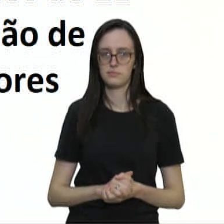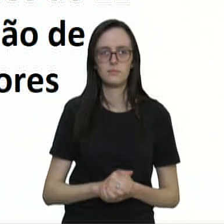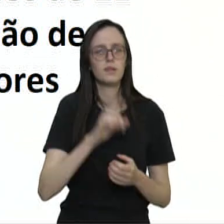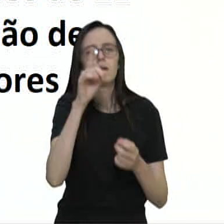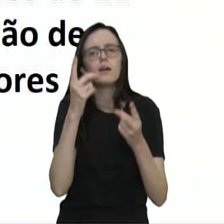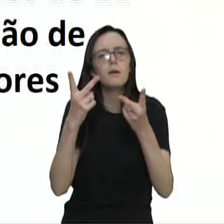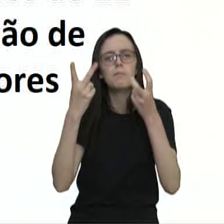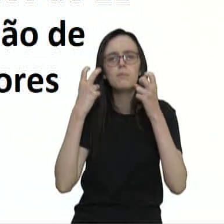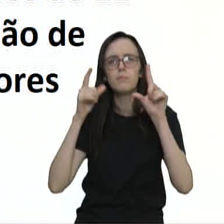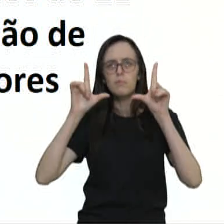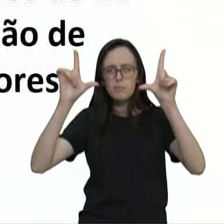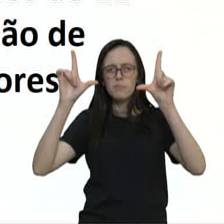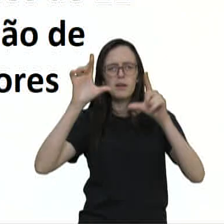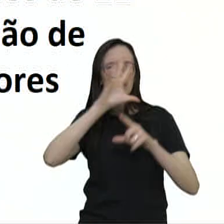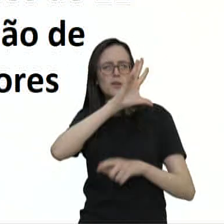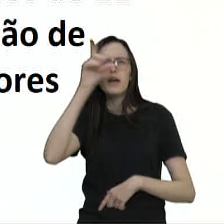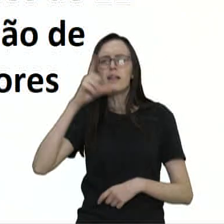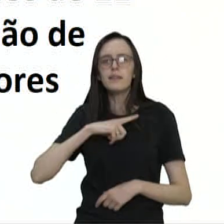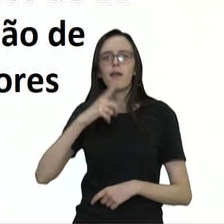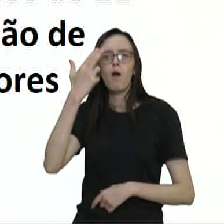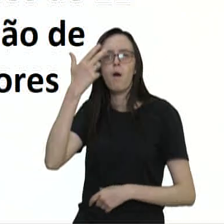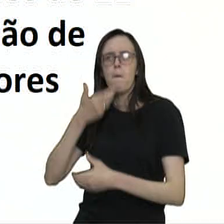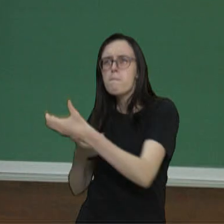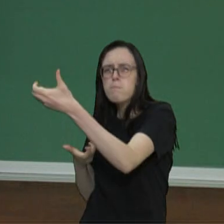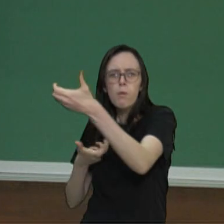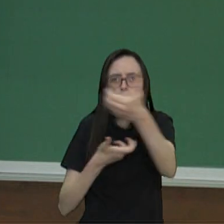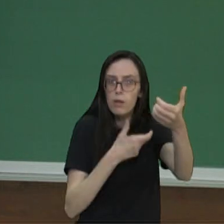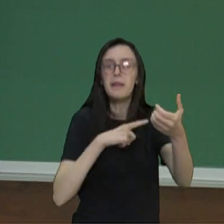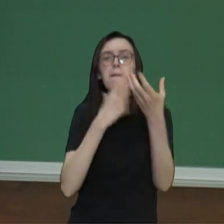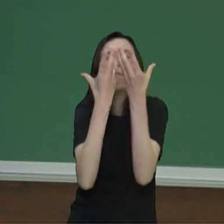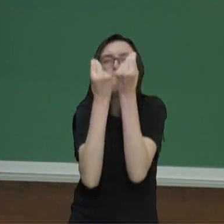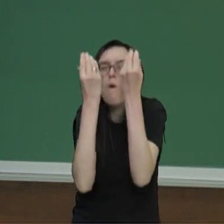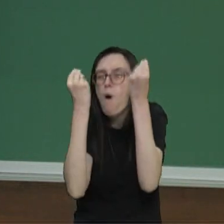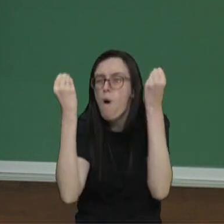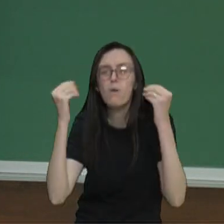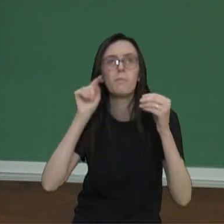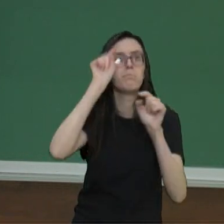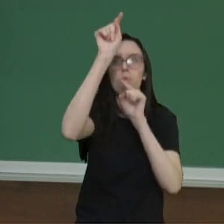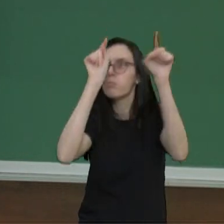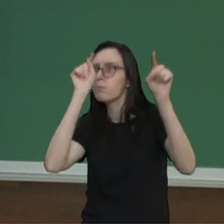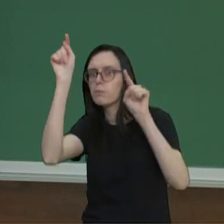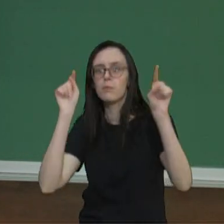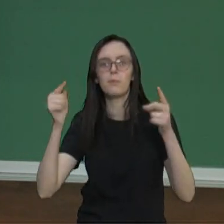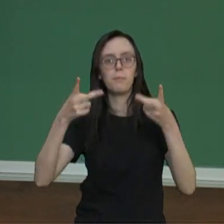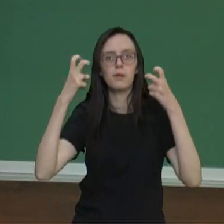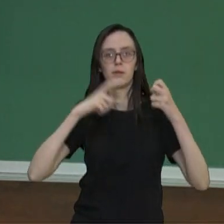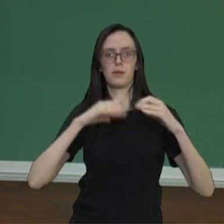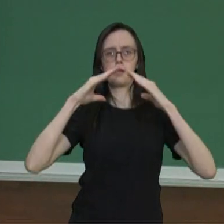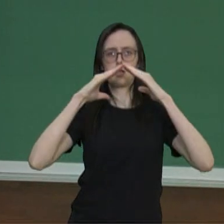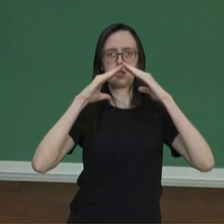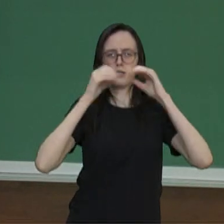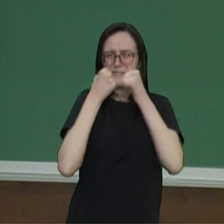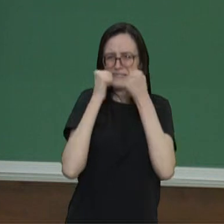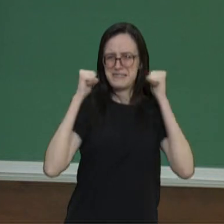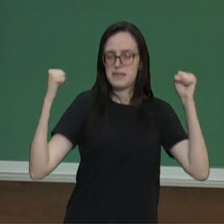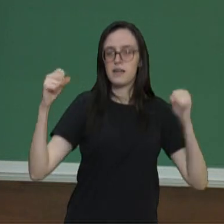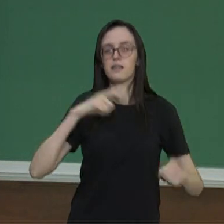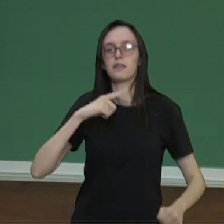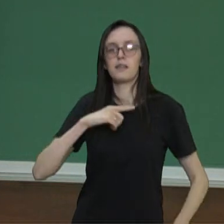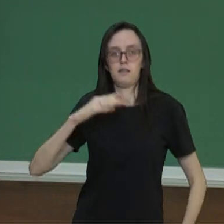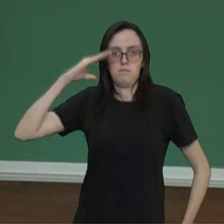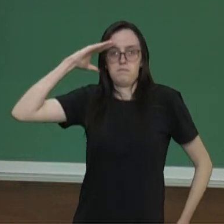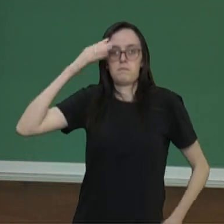Repara que ele está todo cravado de balas. Exatamente, quando esse movimento começa, os soldados do